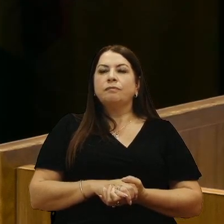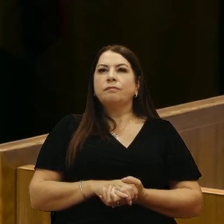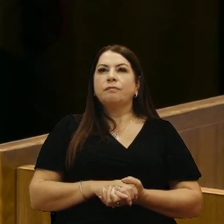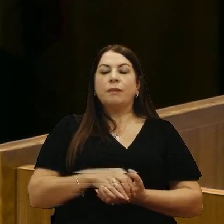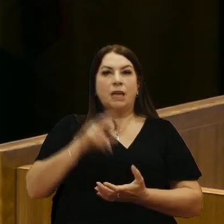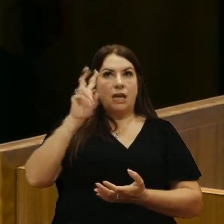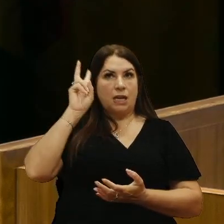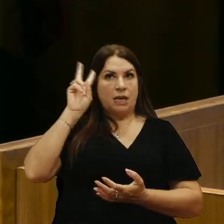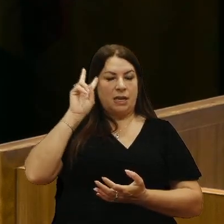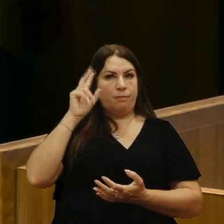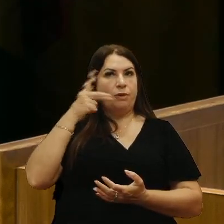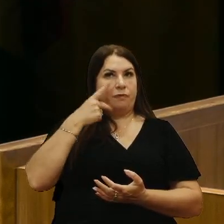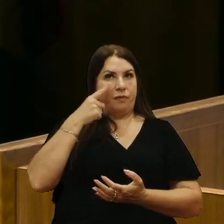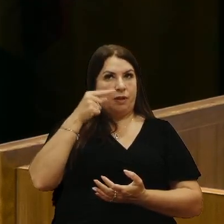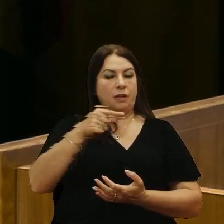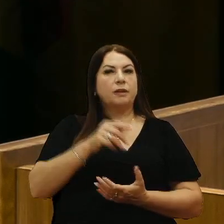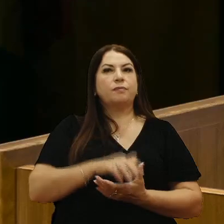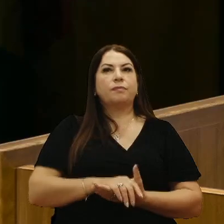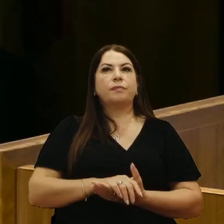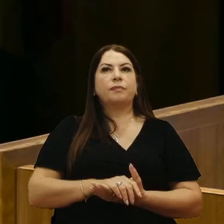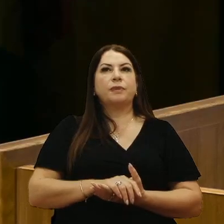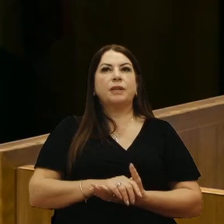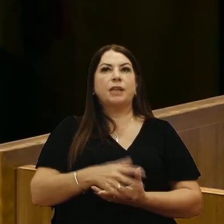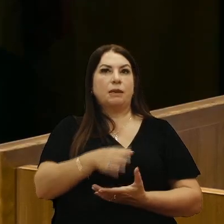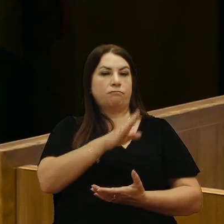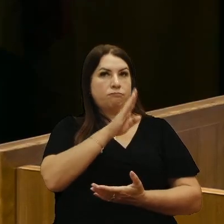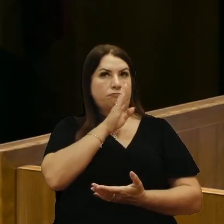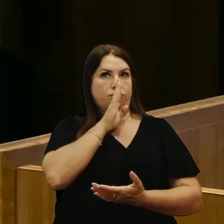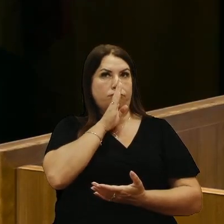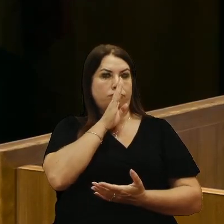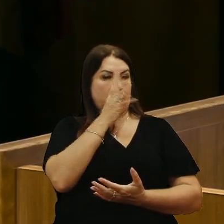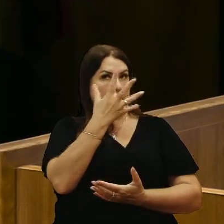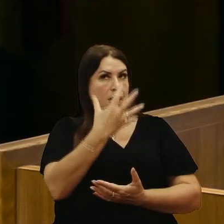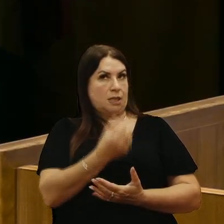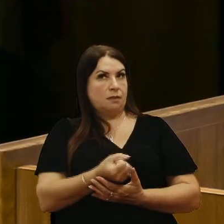Lembra que tem um ditado muito antigo que diz que quem cala consente.